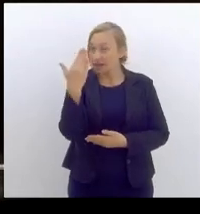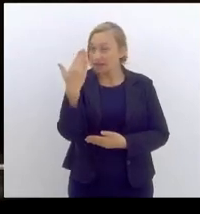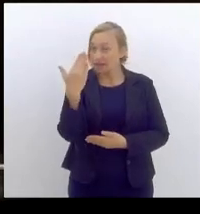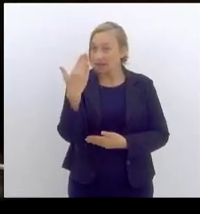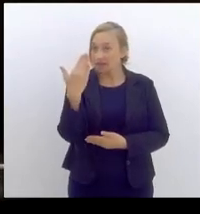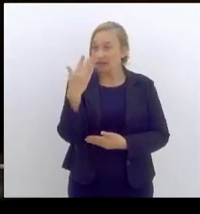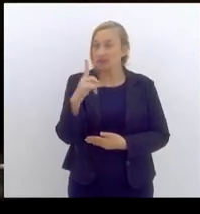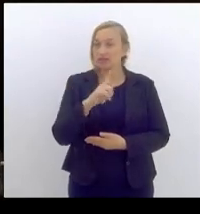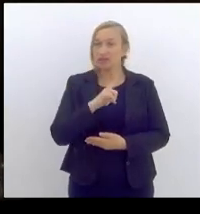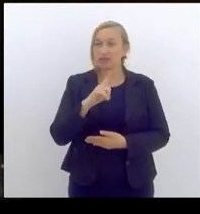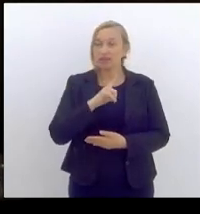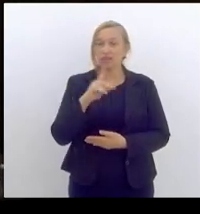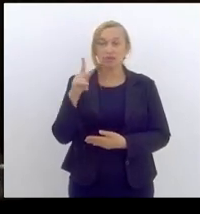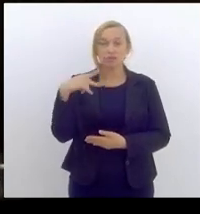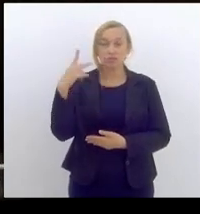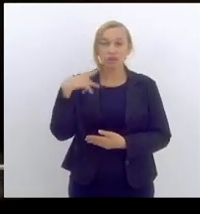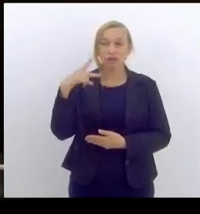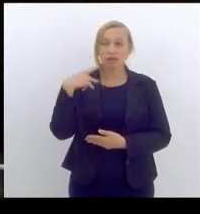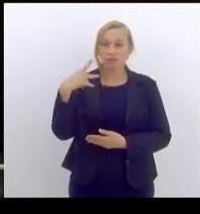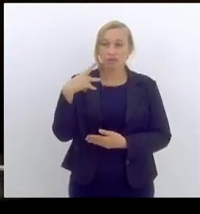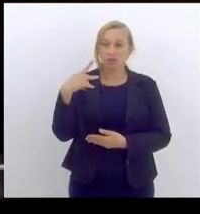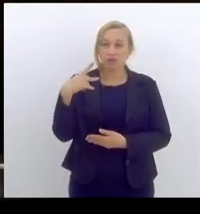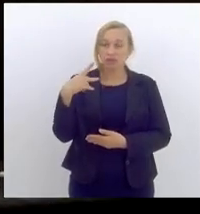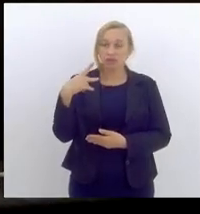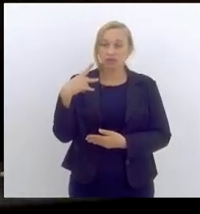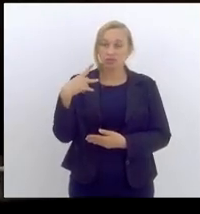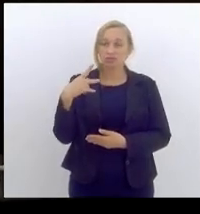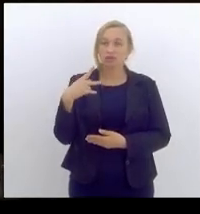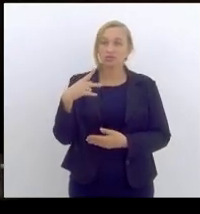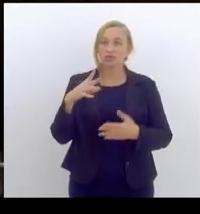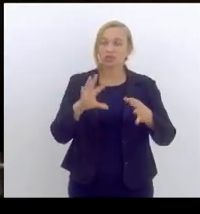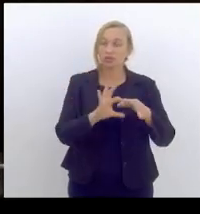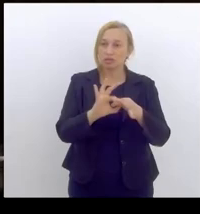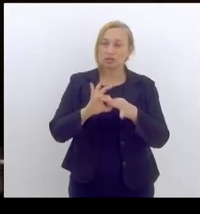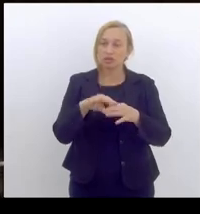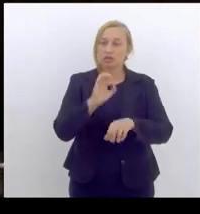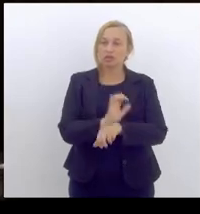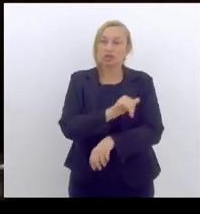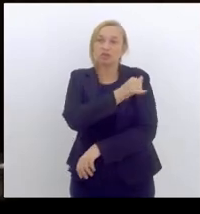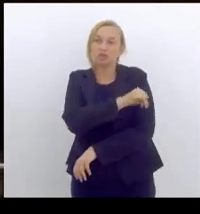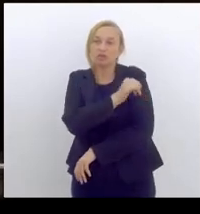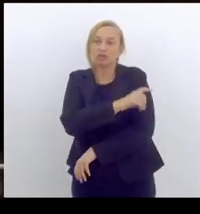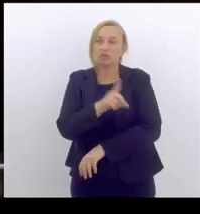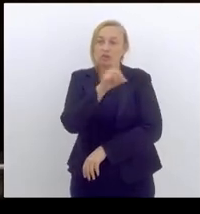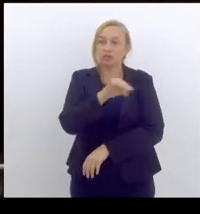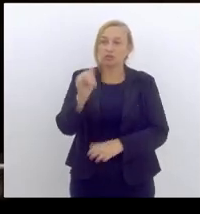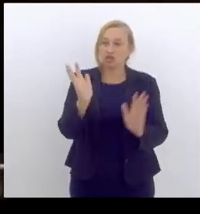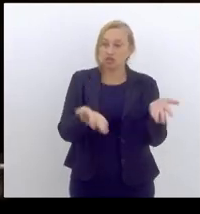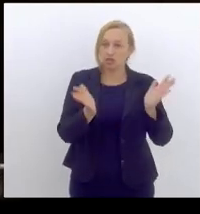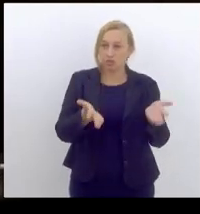um parlamento altivo no estado do Rio de Janeiro pela data de hoje.